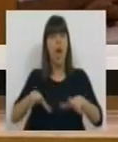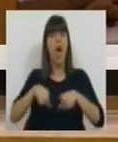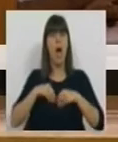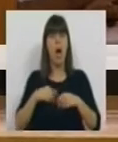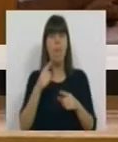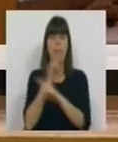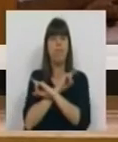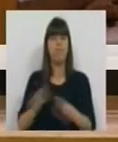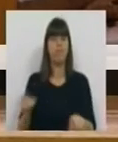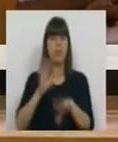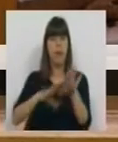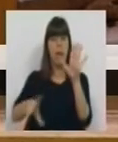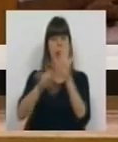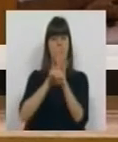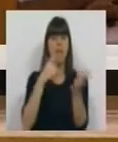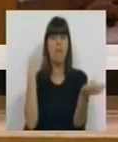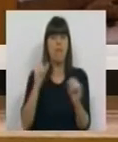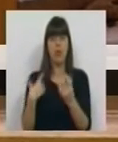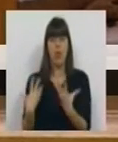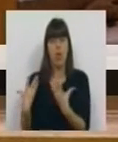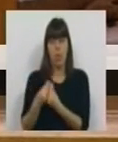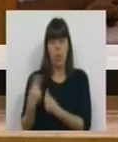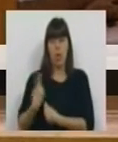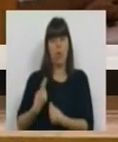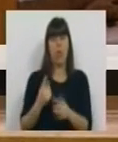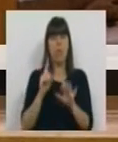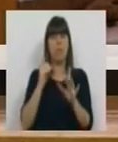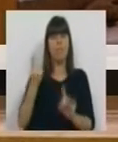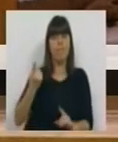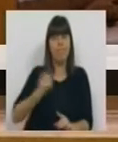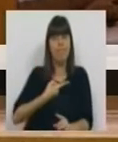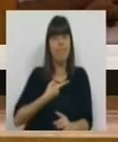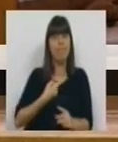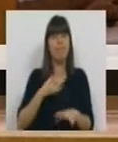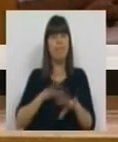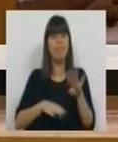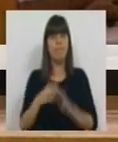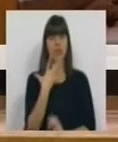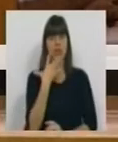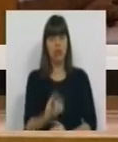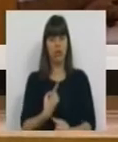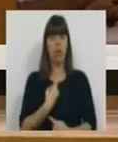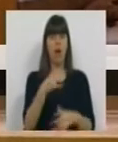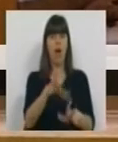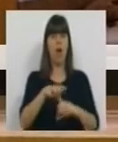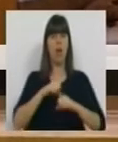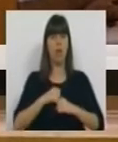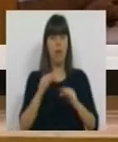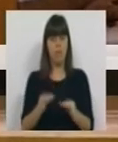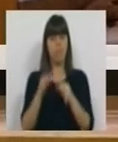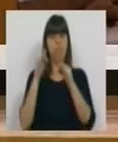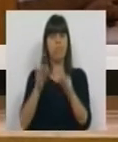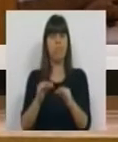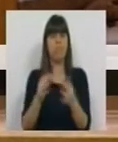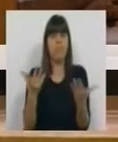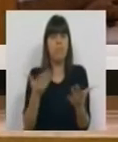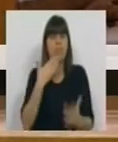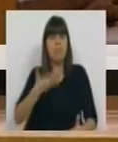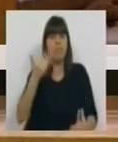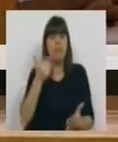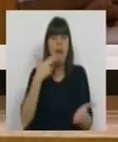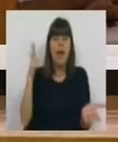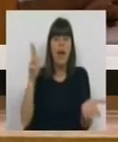mas são impedidos pela lei de o fazer em conjunto, vendo-se obrigados a fazê-lo individualmente, adiando ou